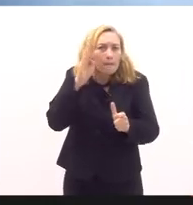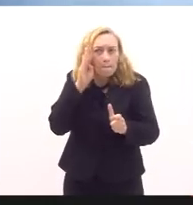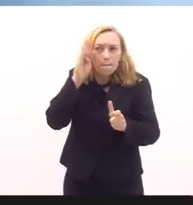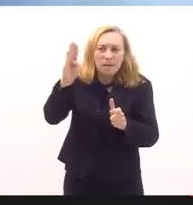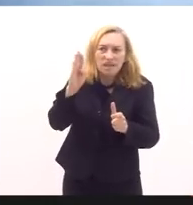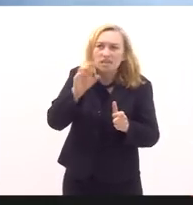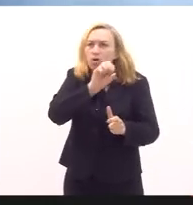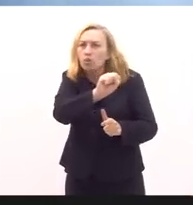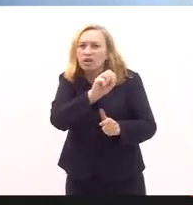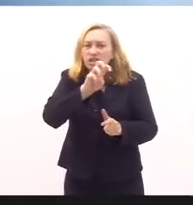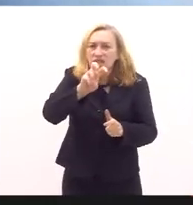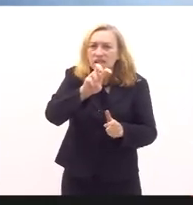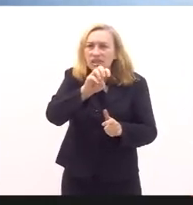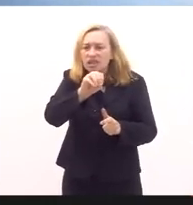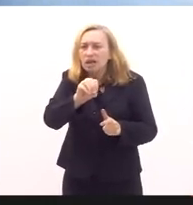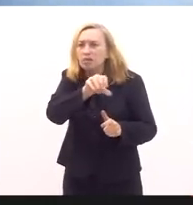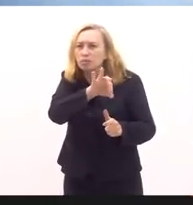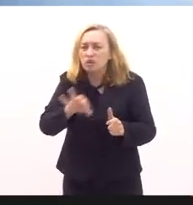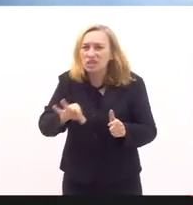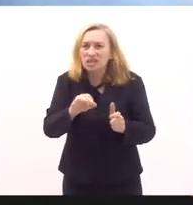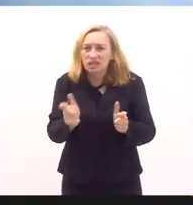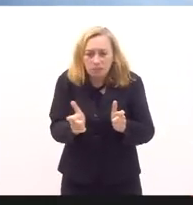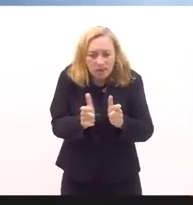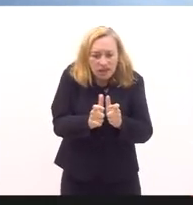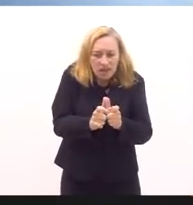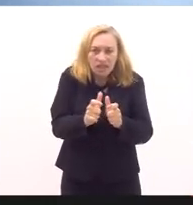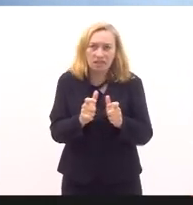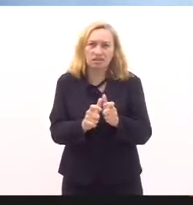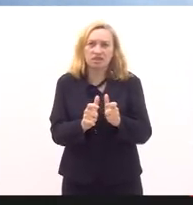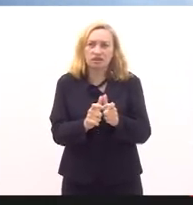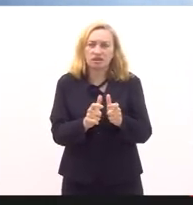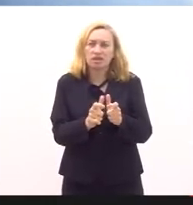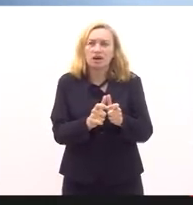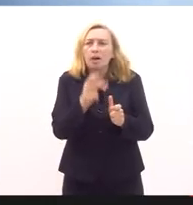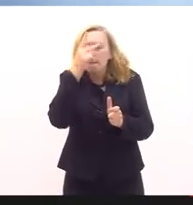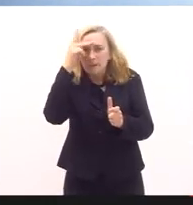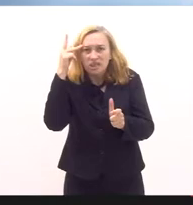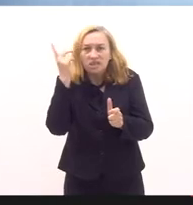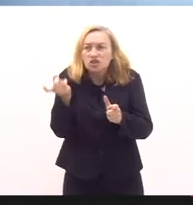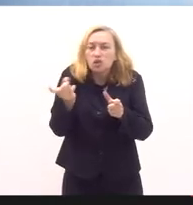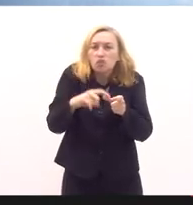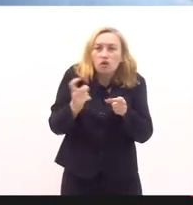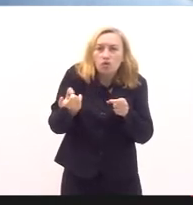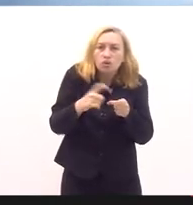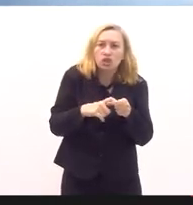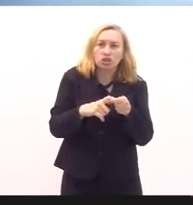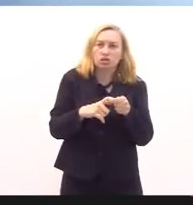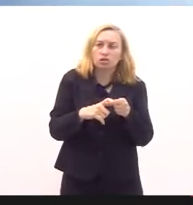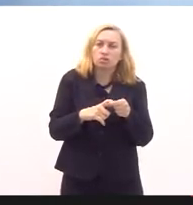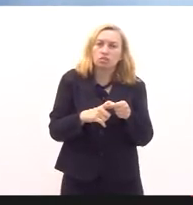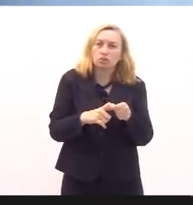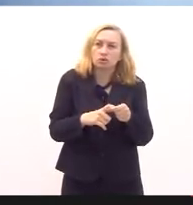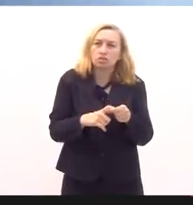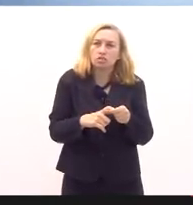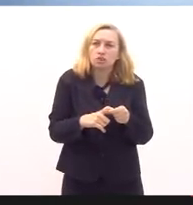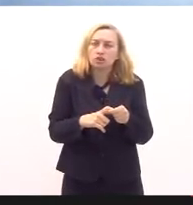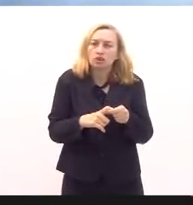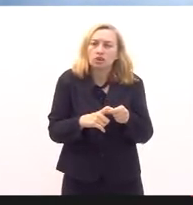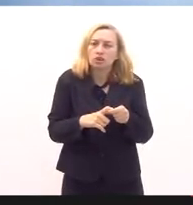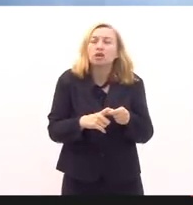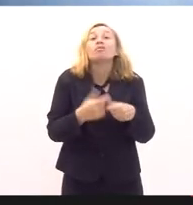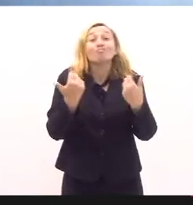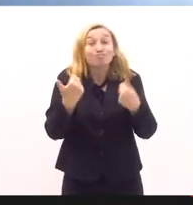principalmente 80% delas são pequenas empresas, são pessoas que estão voltando de uma maneira ou de outra,